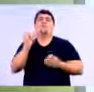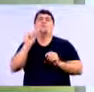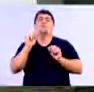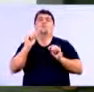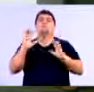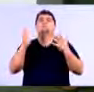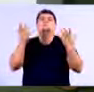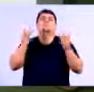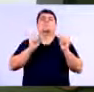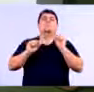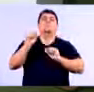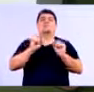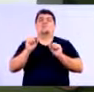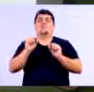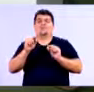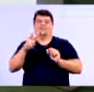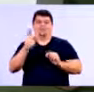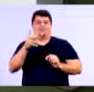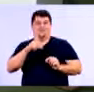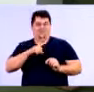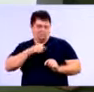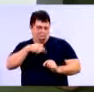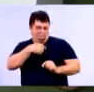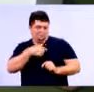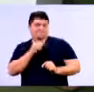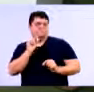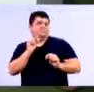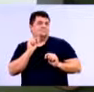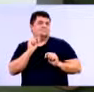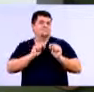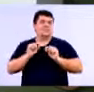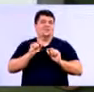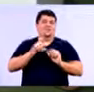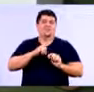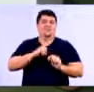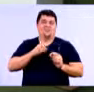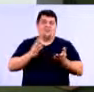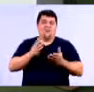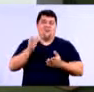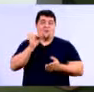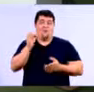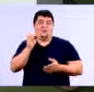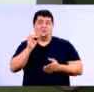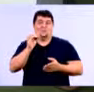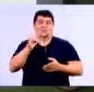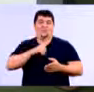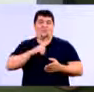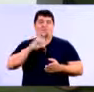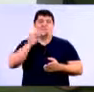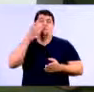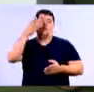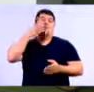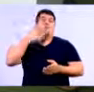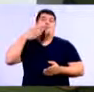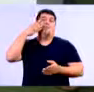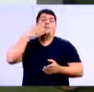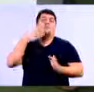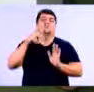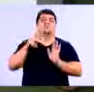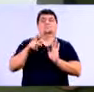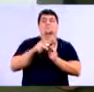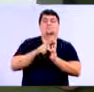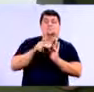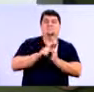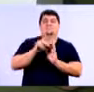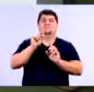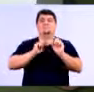outubro? Professor, o senhor já está até com um laço aí indicando. Agora nós estamos no mês de outubro comemorando o Outubro Rosa, não é? Isso mesmo,